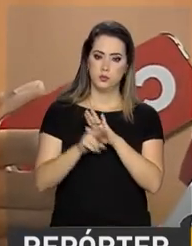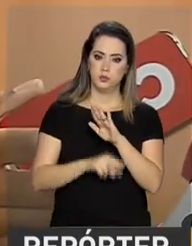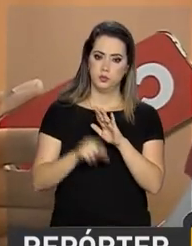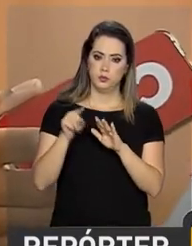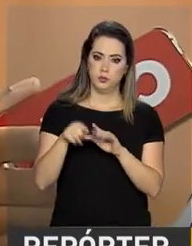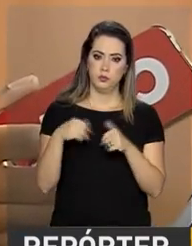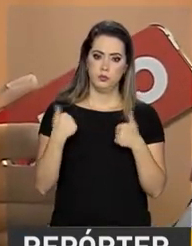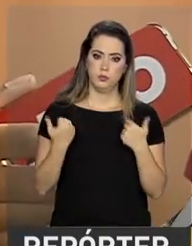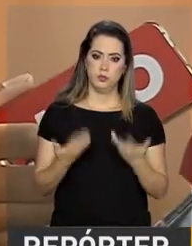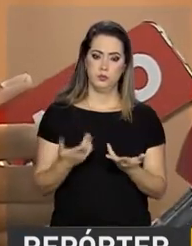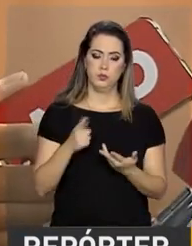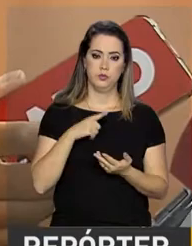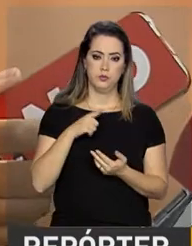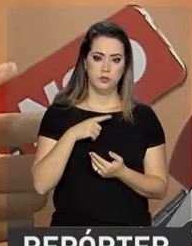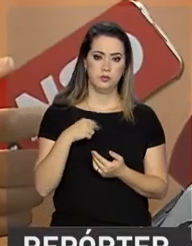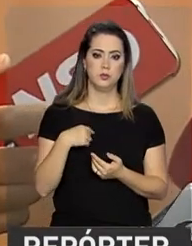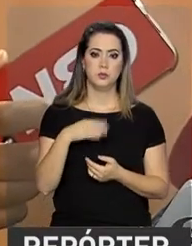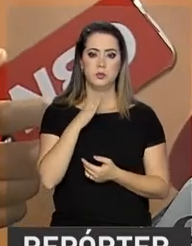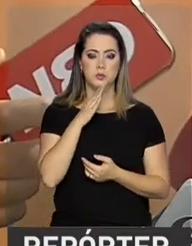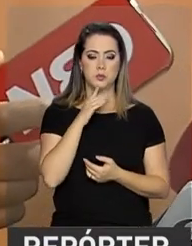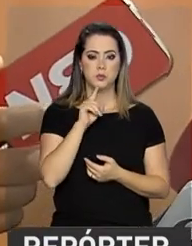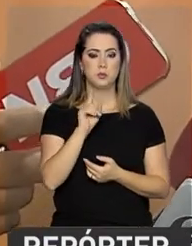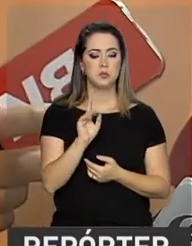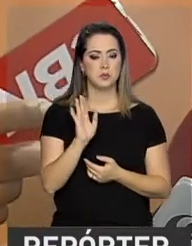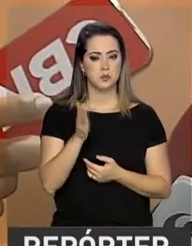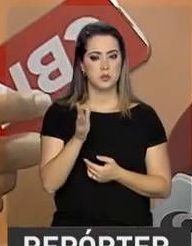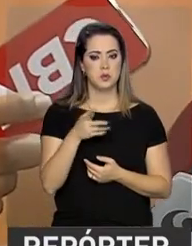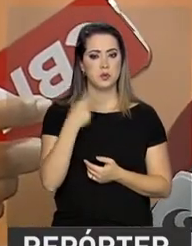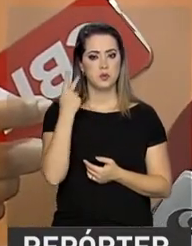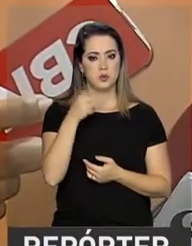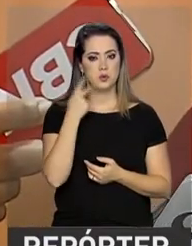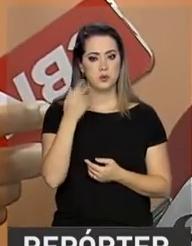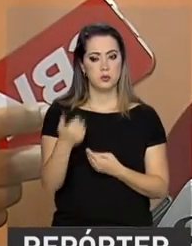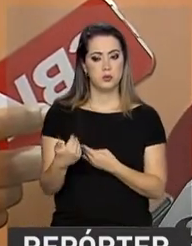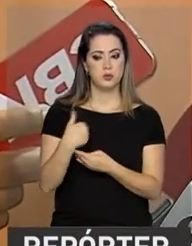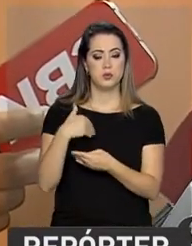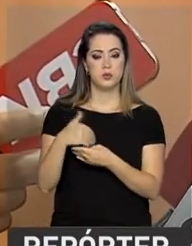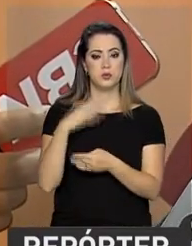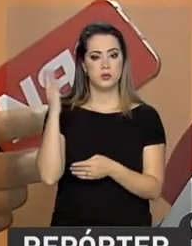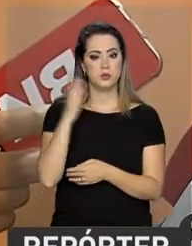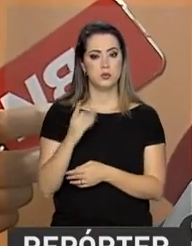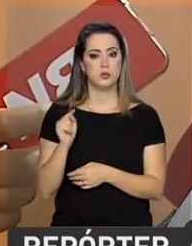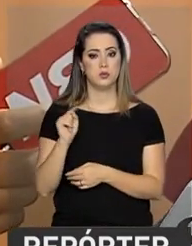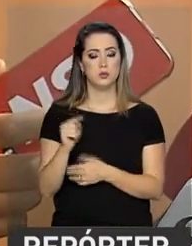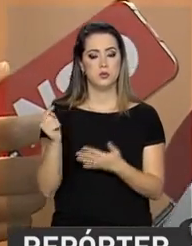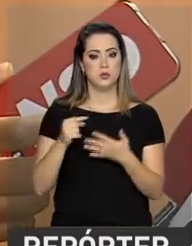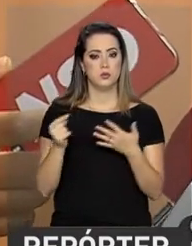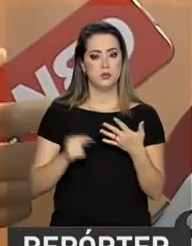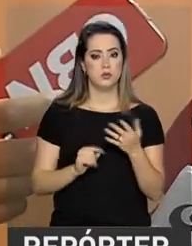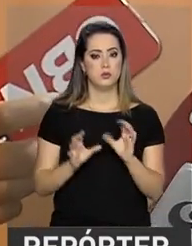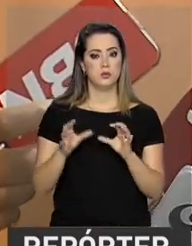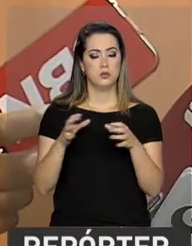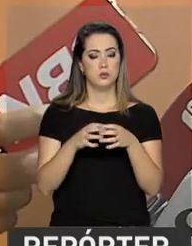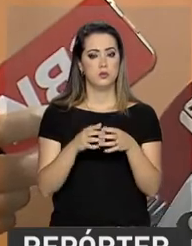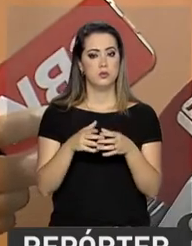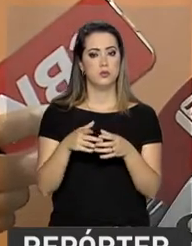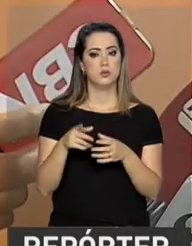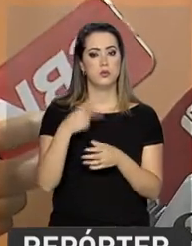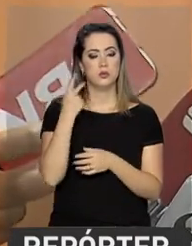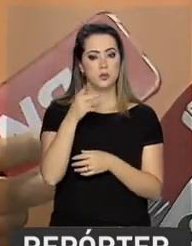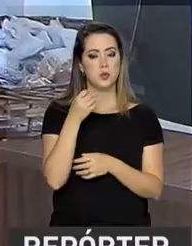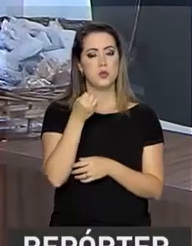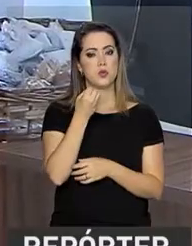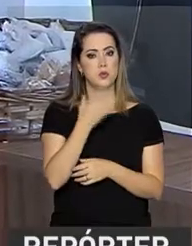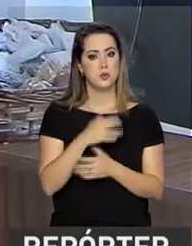e tem reconhecido já essa política militar brasileira é nos organismos internacionais com a política satisfatória